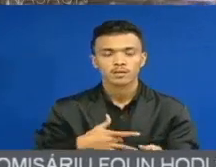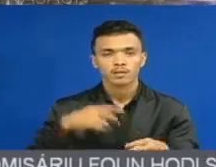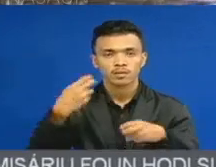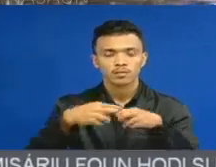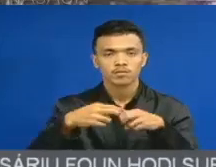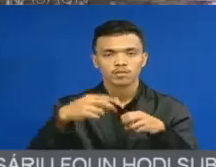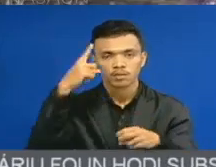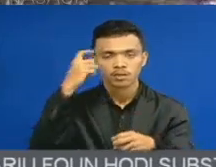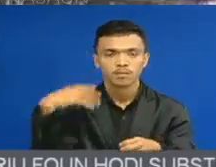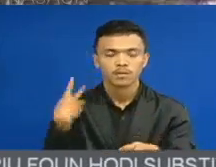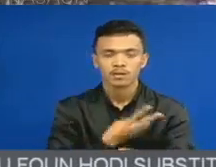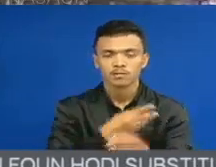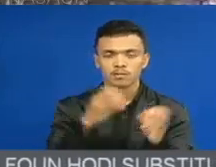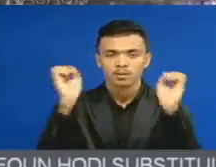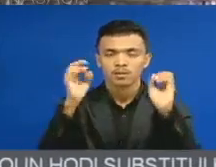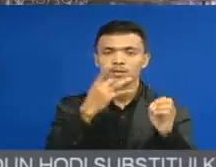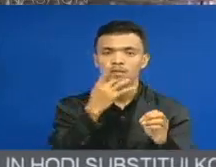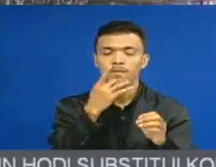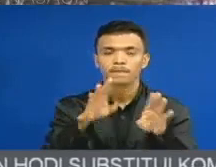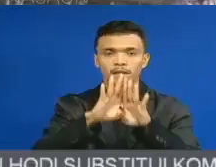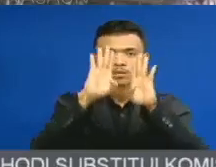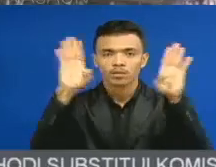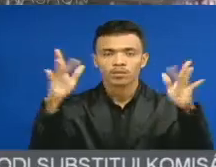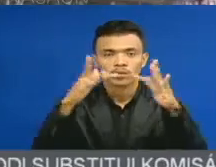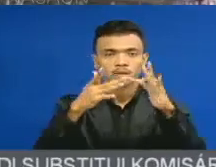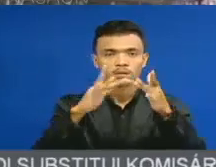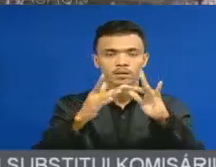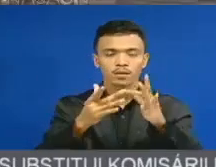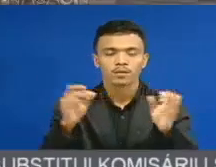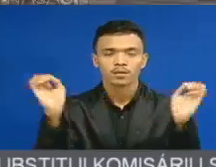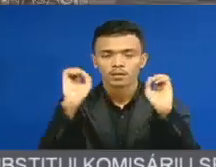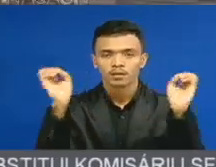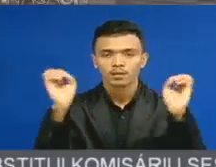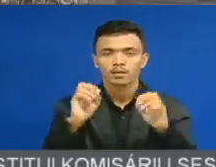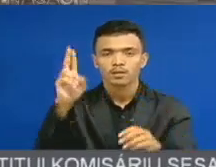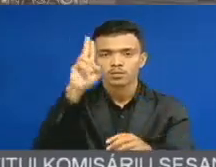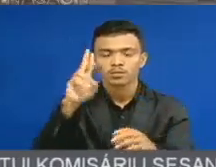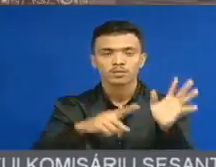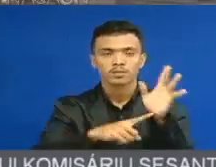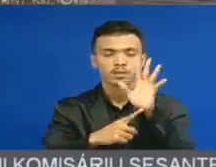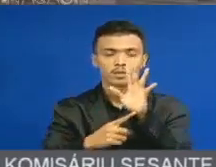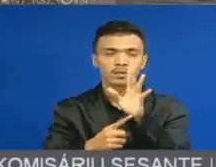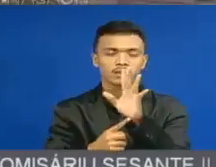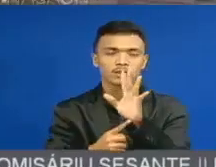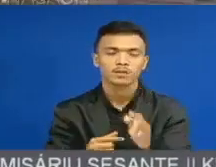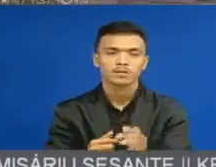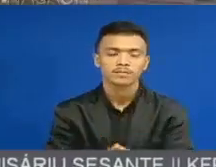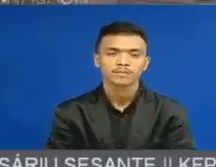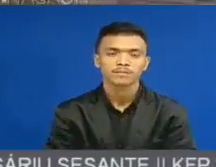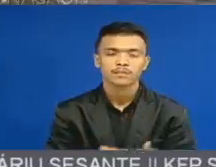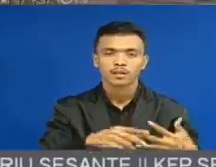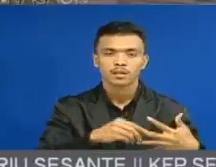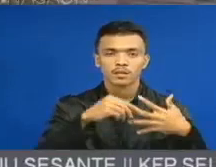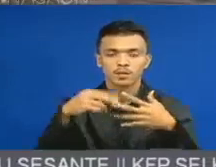ami la iha eletricidade, tamba ami atu loke jaringam sani sendit, jaringam la iha, ami sira uze lilin dit, lilin